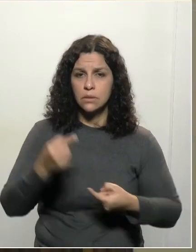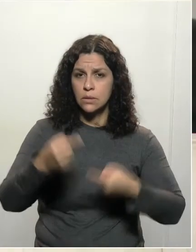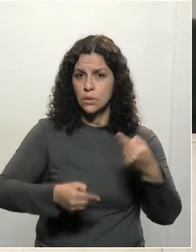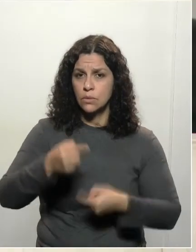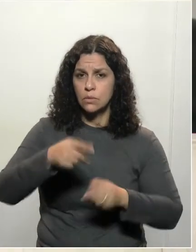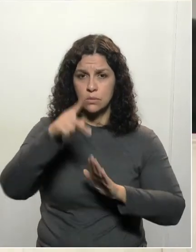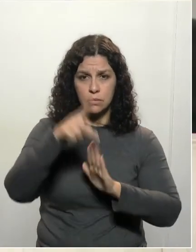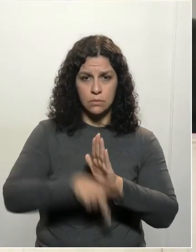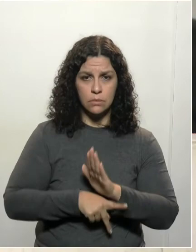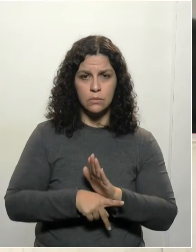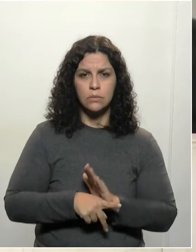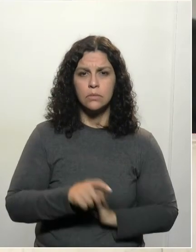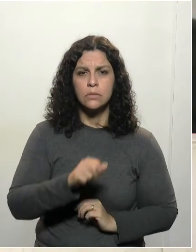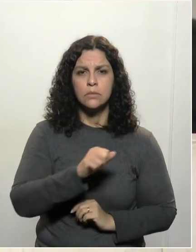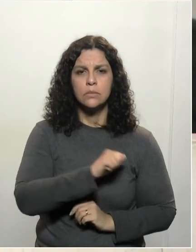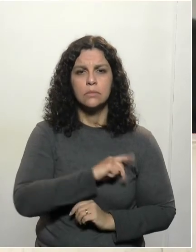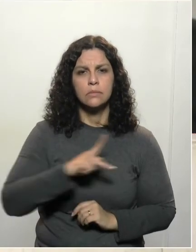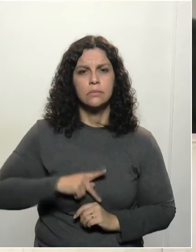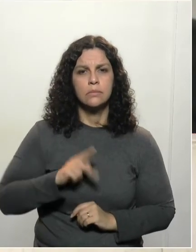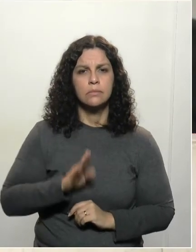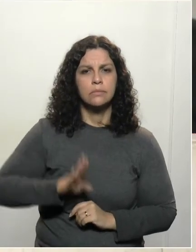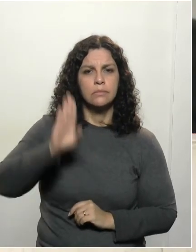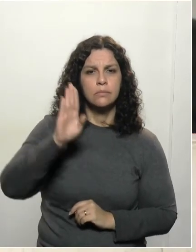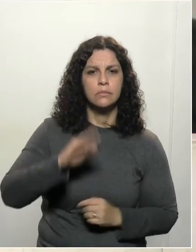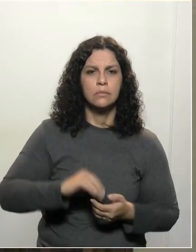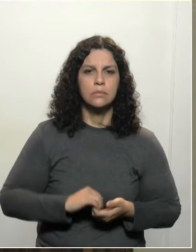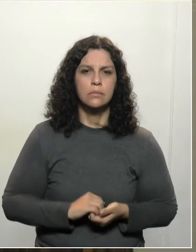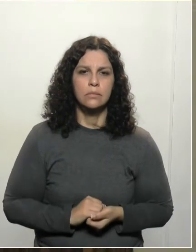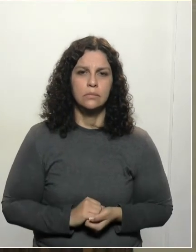discussão, o projeto, deputado Amaro, para encaminhar.